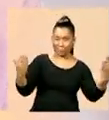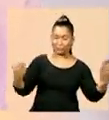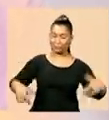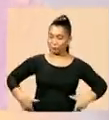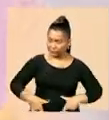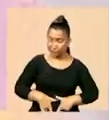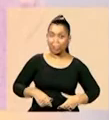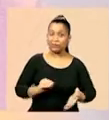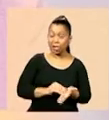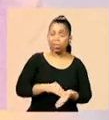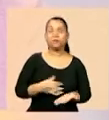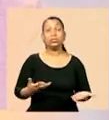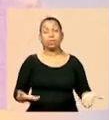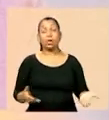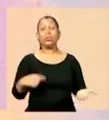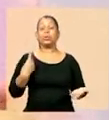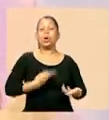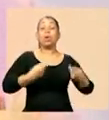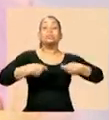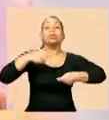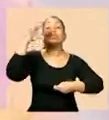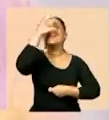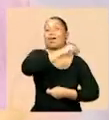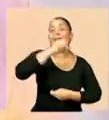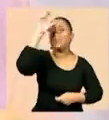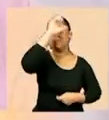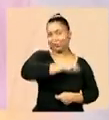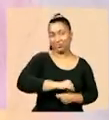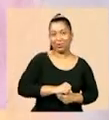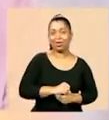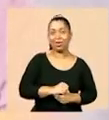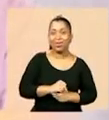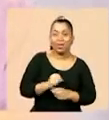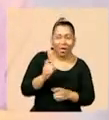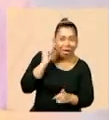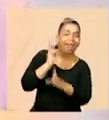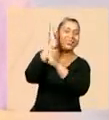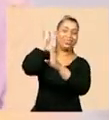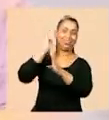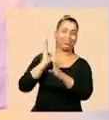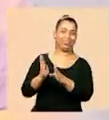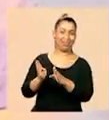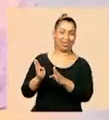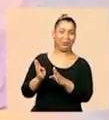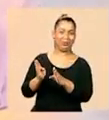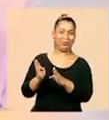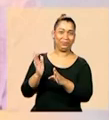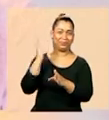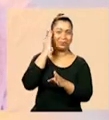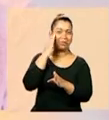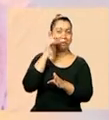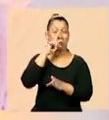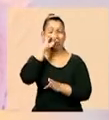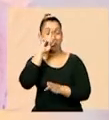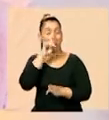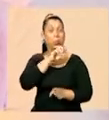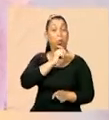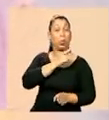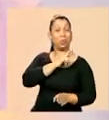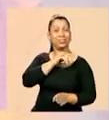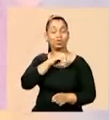onça. Percebi que a onça está solta, para tudo, vamos ver qual que é a melhor forma, a forma segura de se trabalhar